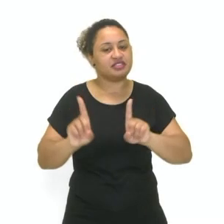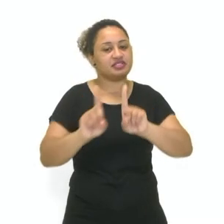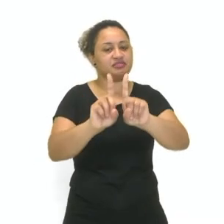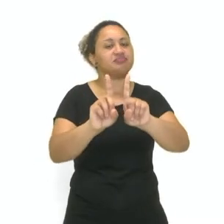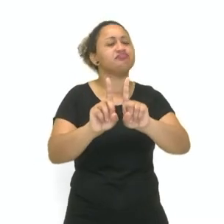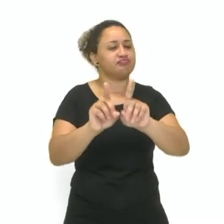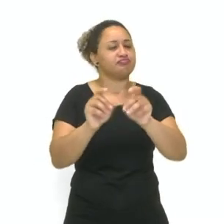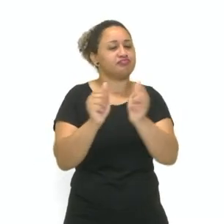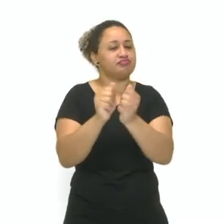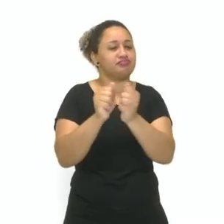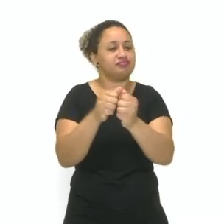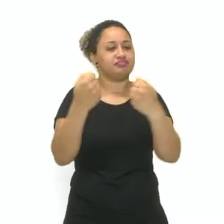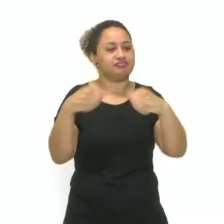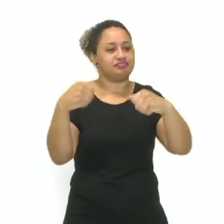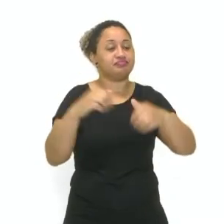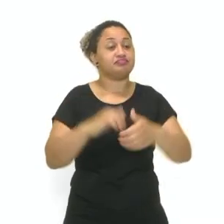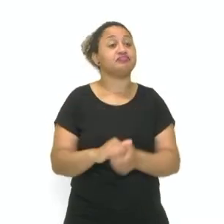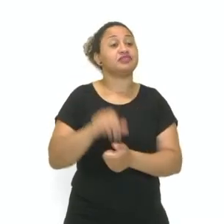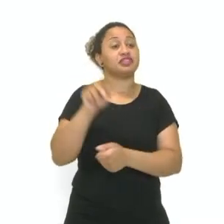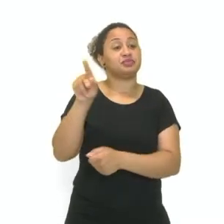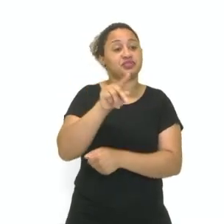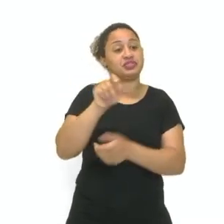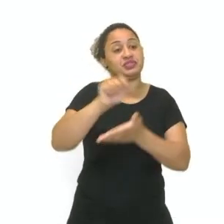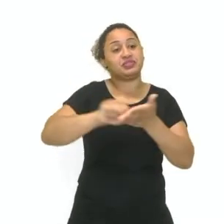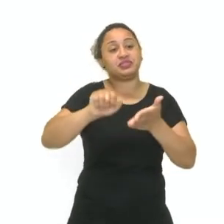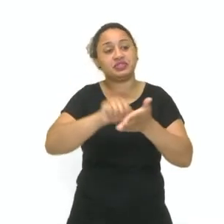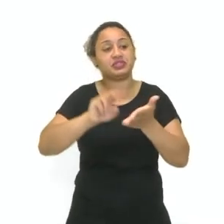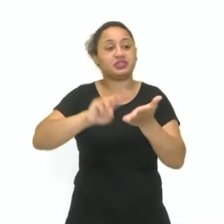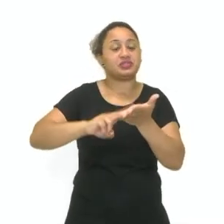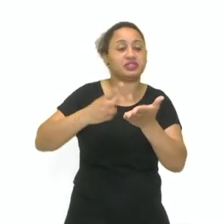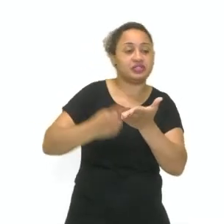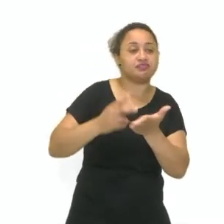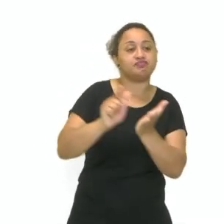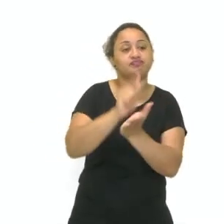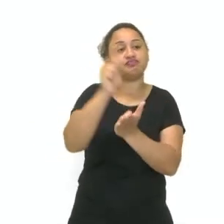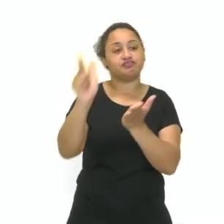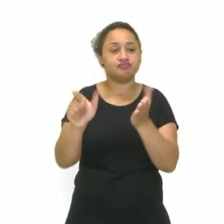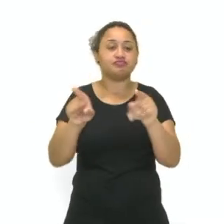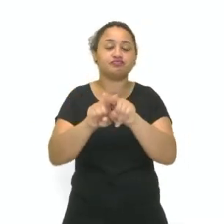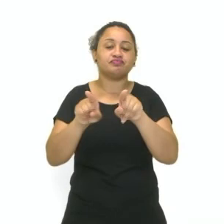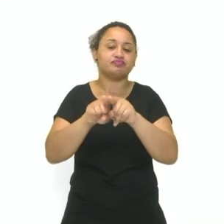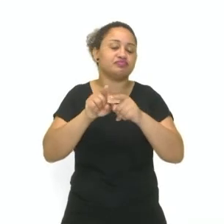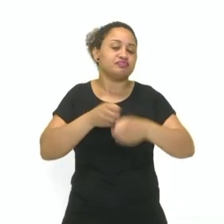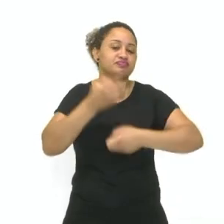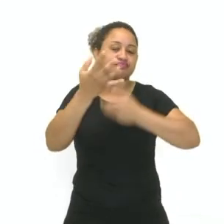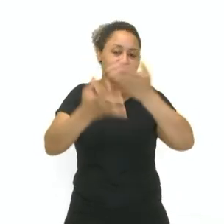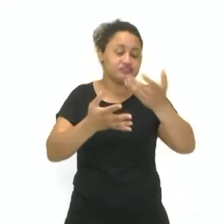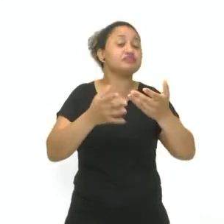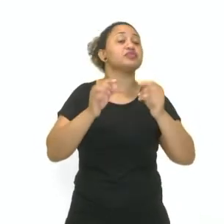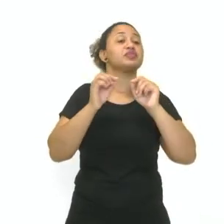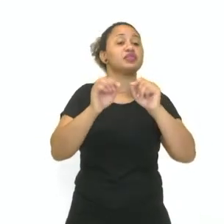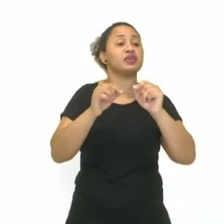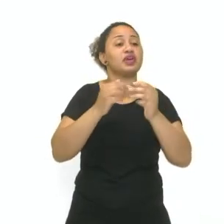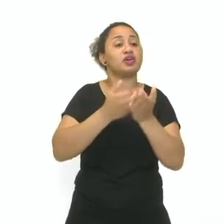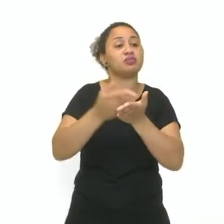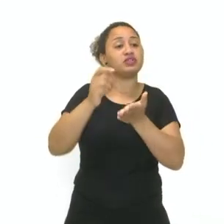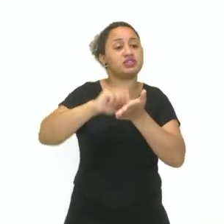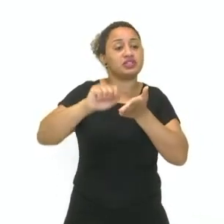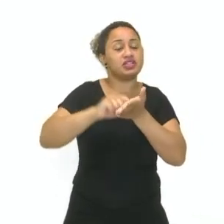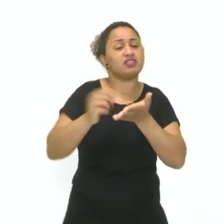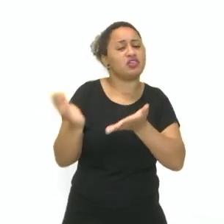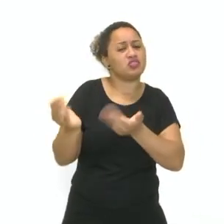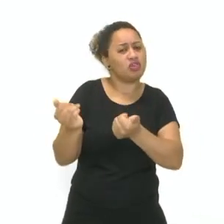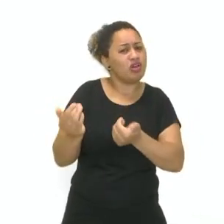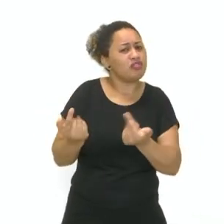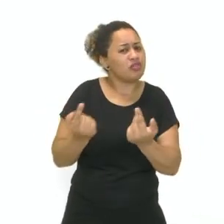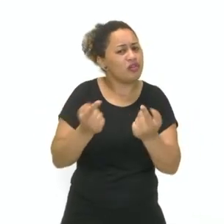Raquel, professora, escritora, tradutora, jornalista, dramaturga, começou a escrever bem jovem, assim como você. Ela